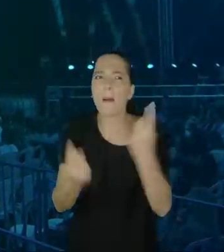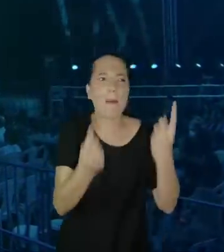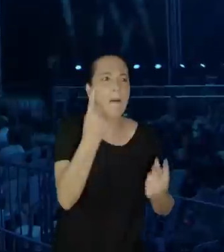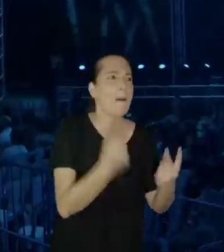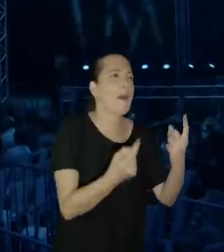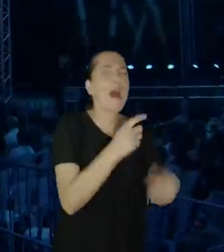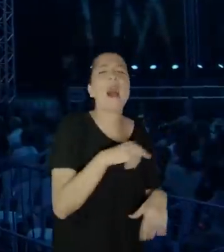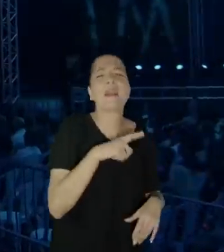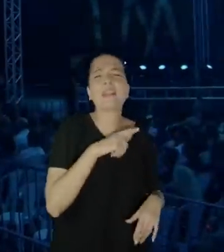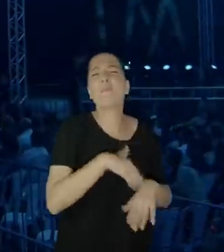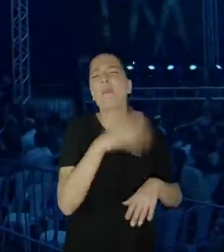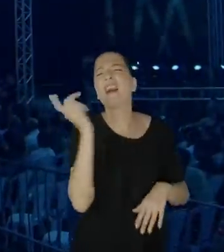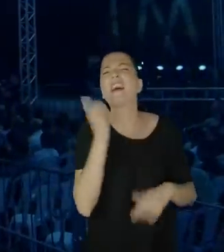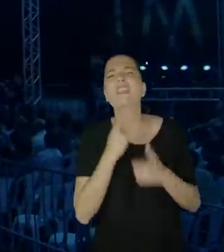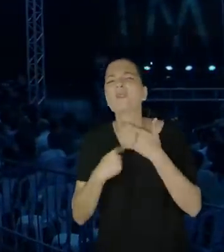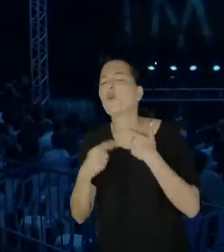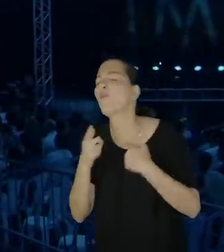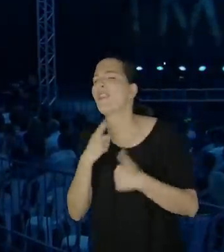Sicar.